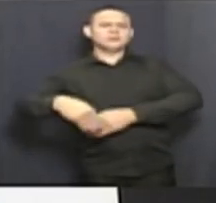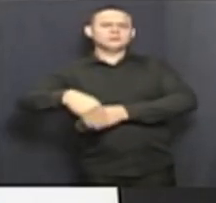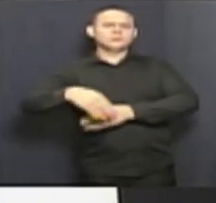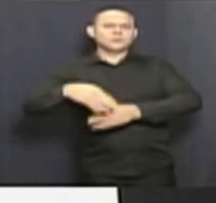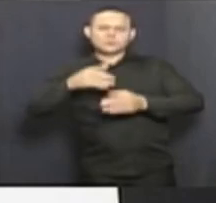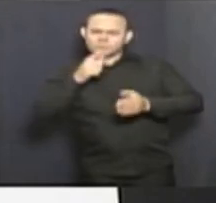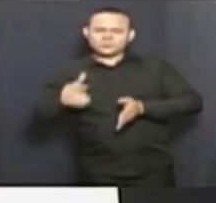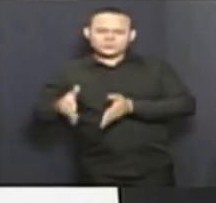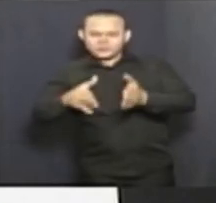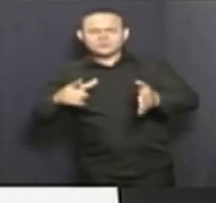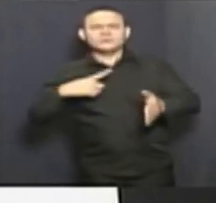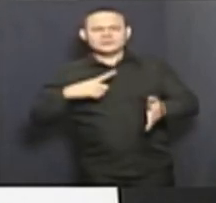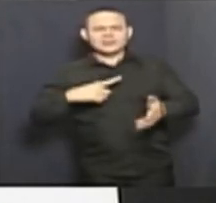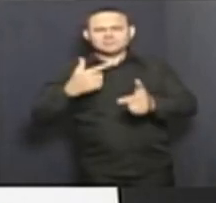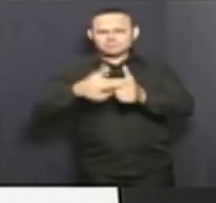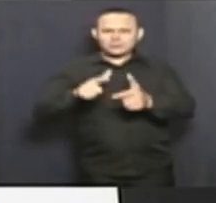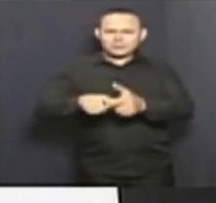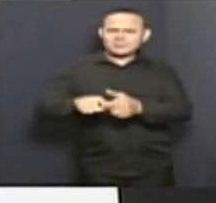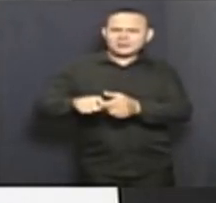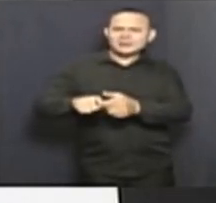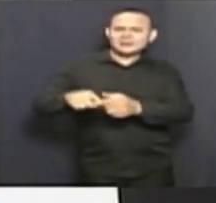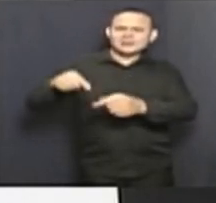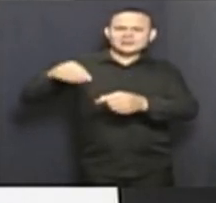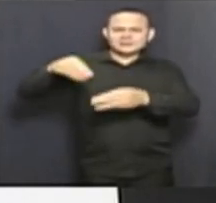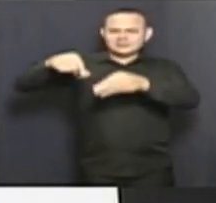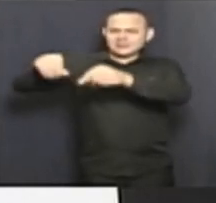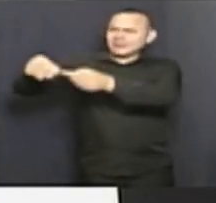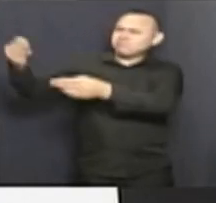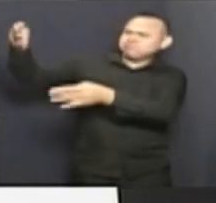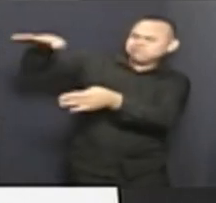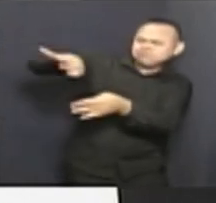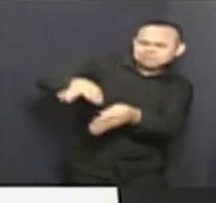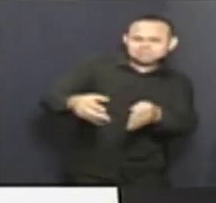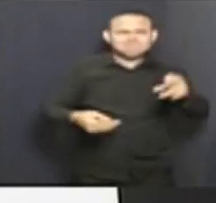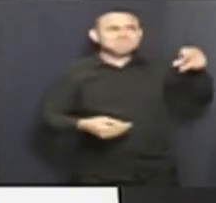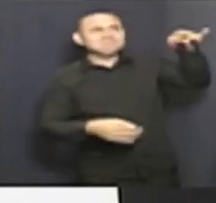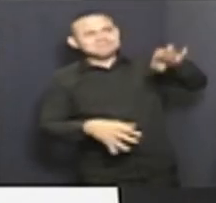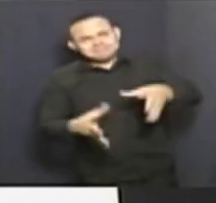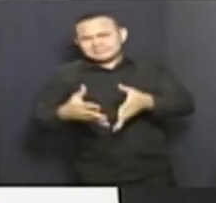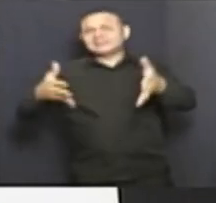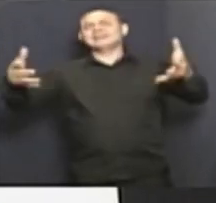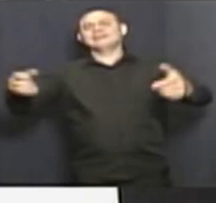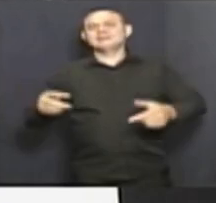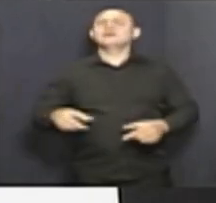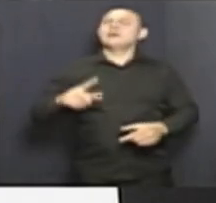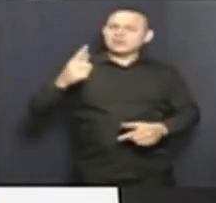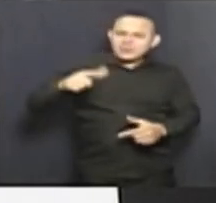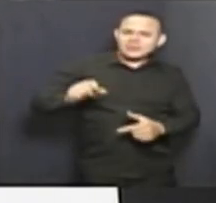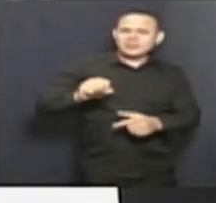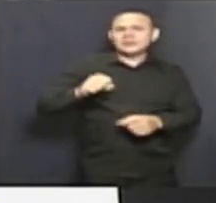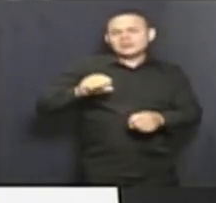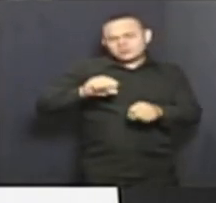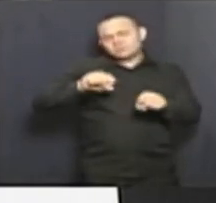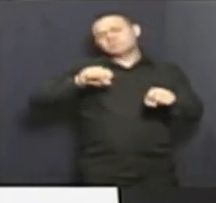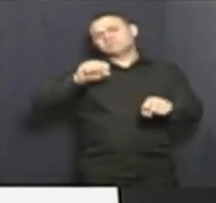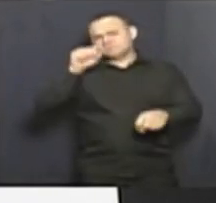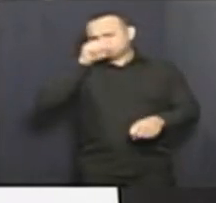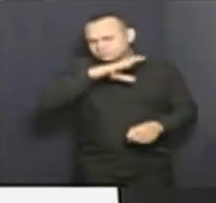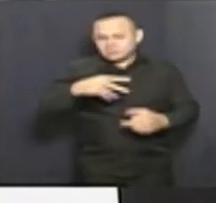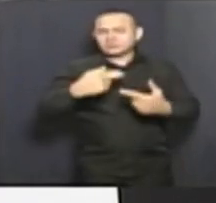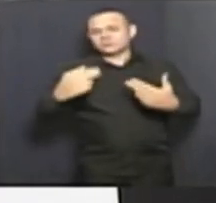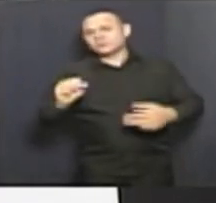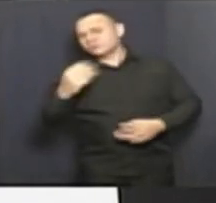assoreamento muito grande e as consequências ocorrem não só naquele local do assoreamento essas consequências